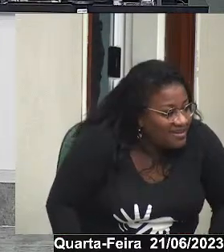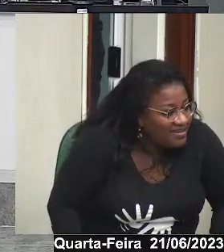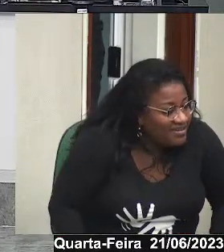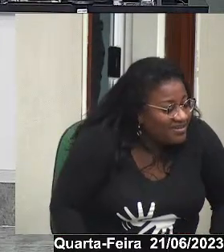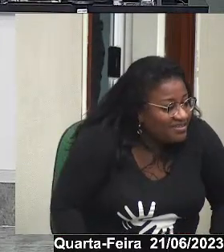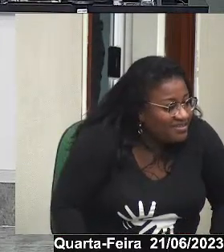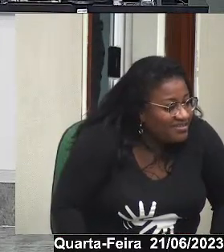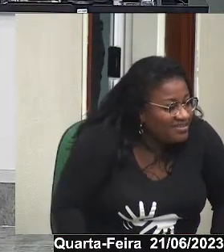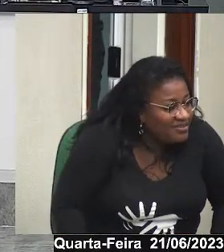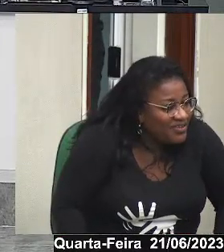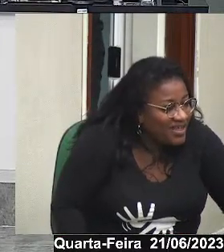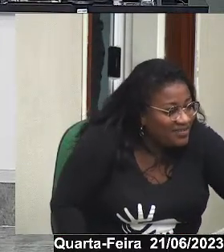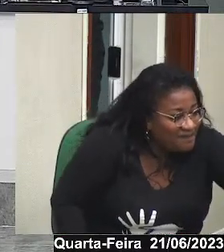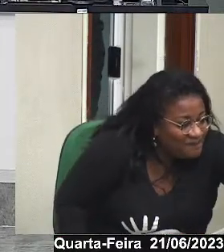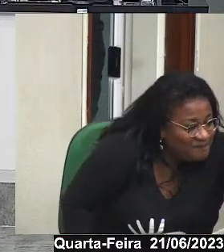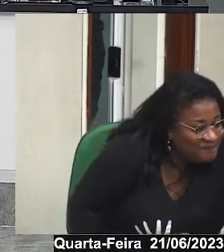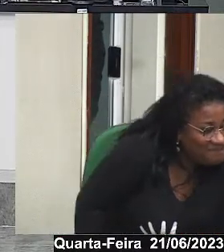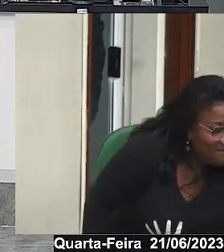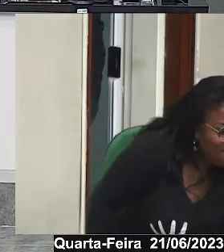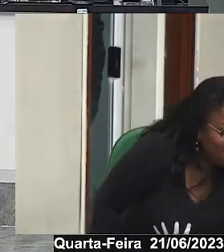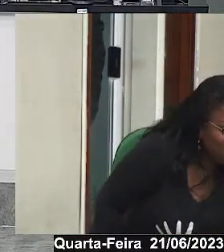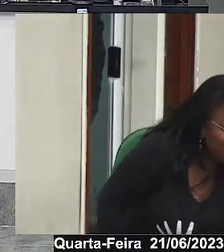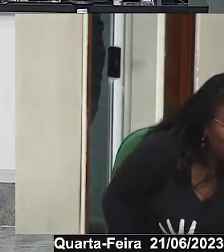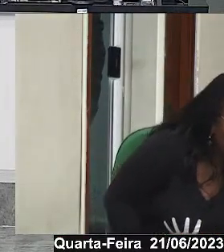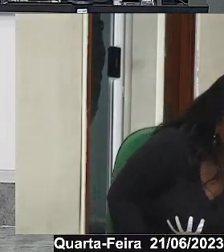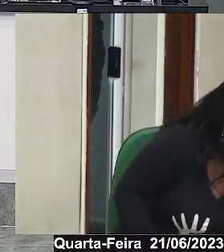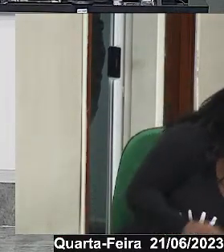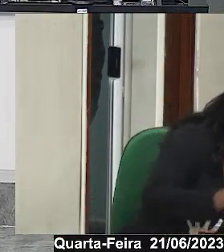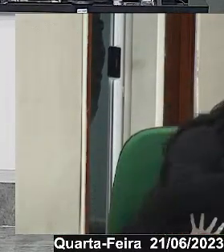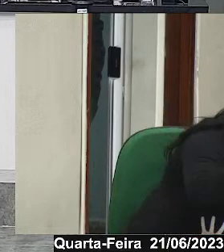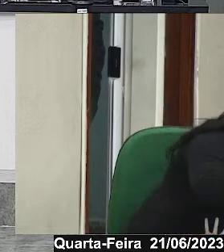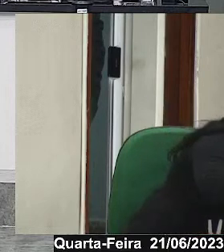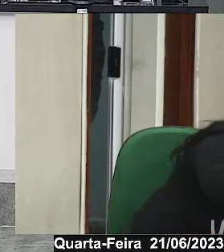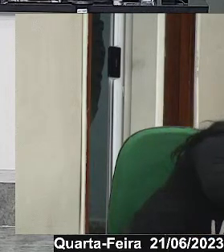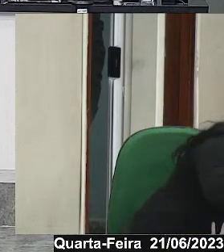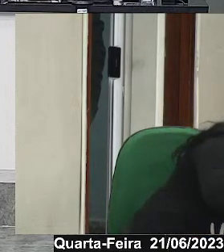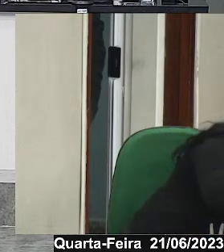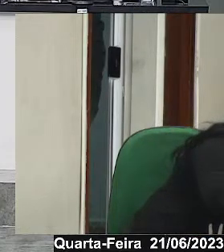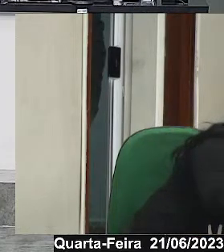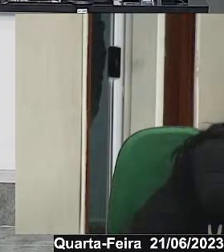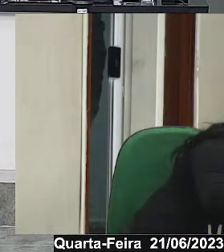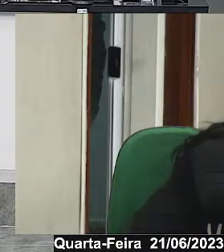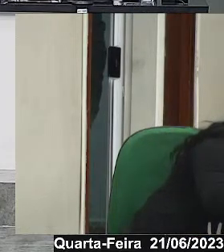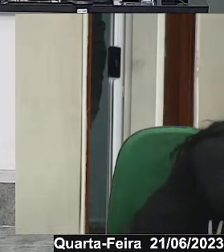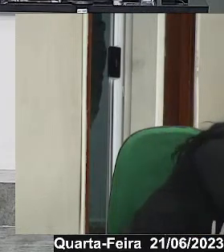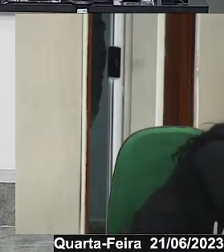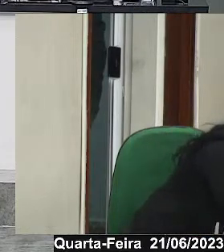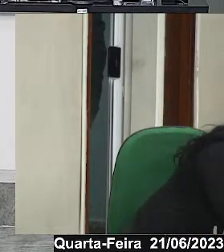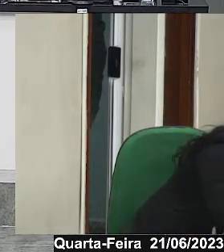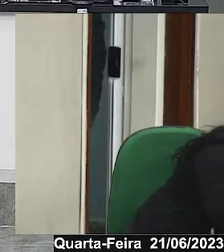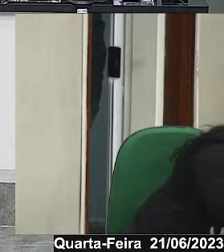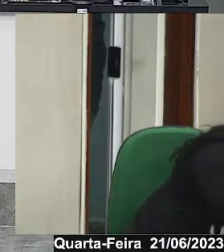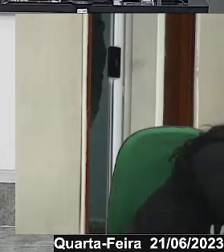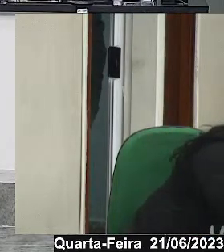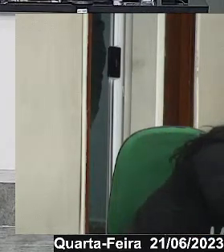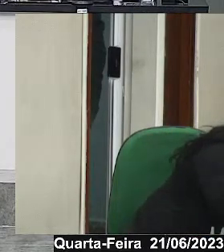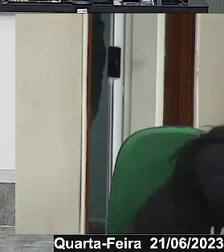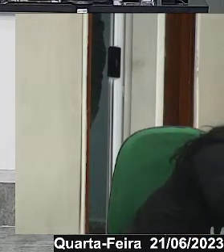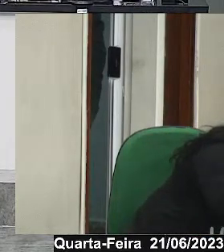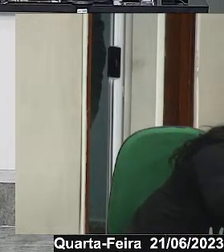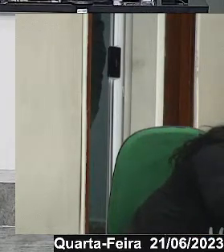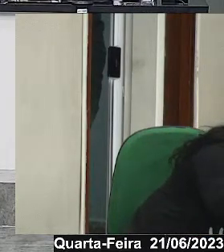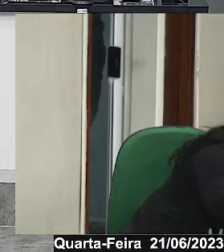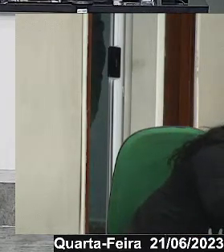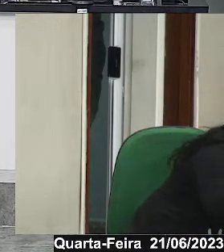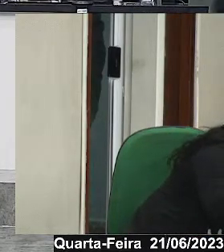toda regularizada, vereador. Eu gostaria, eu acho que seria pessoal... muito feio da sua parte não cumprir com a sua palavra, vereador. Eu gostaria de...